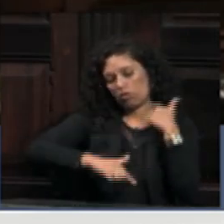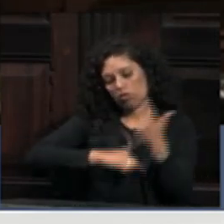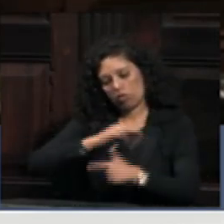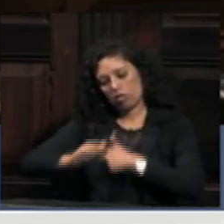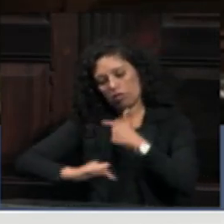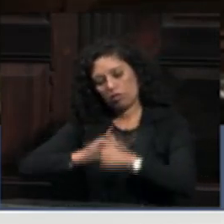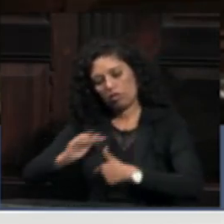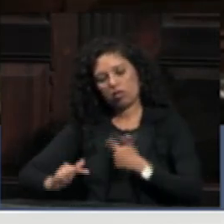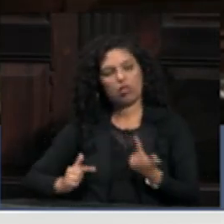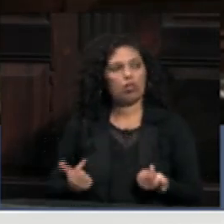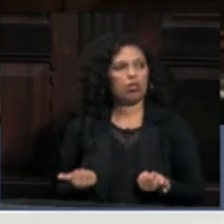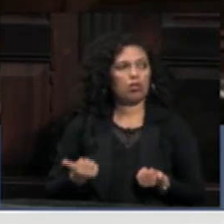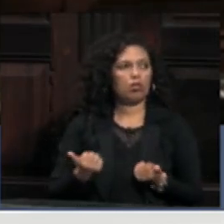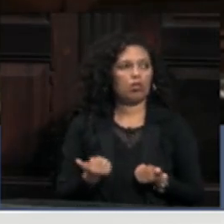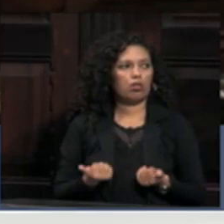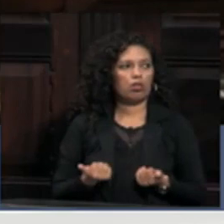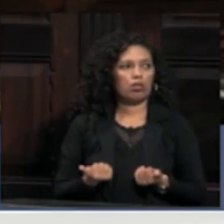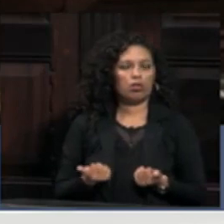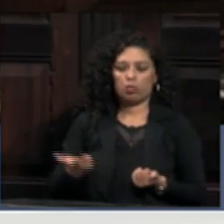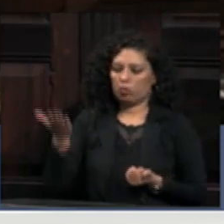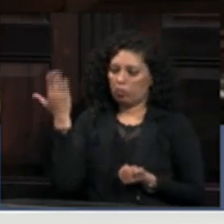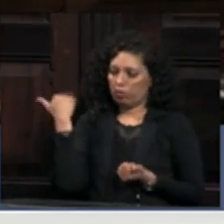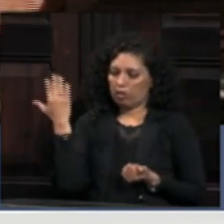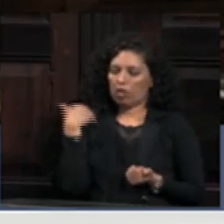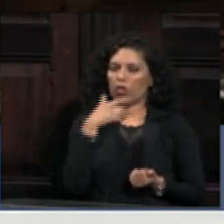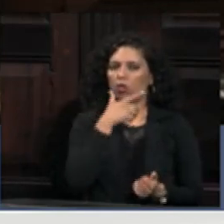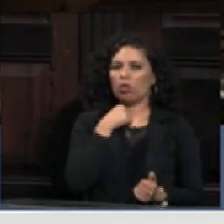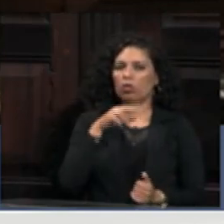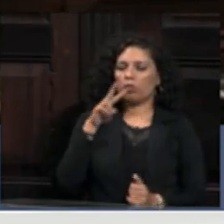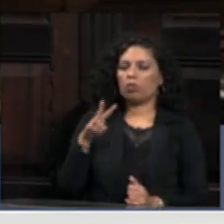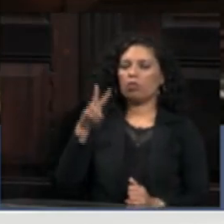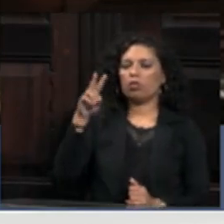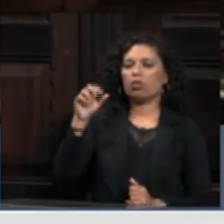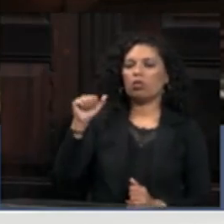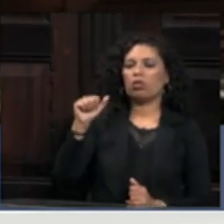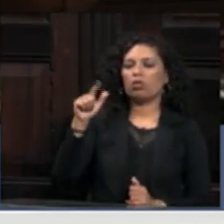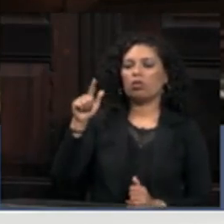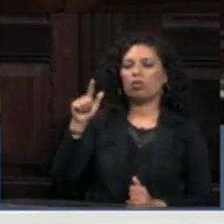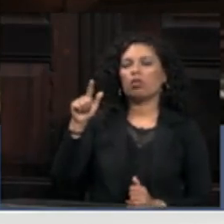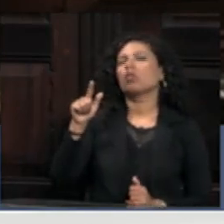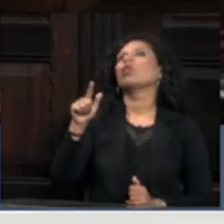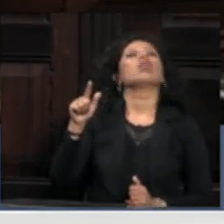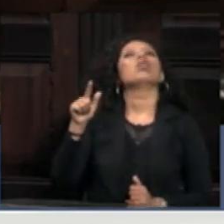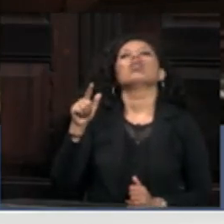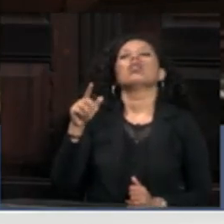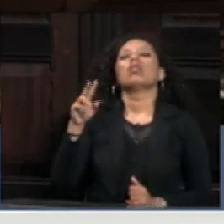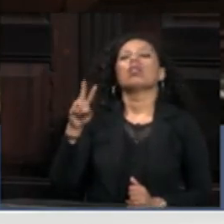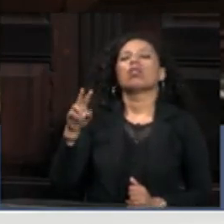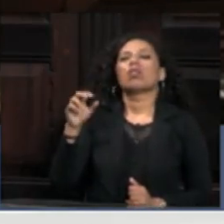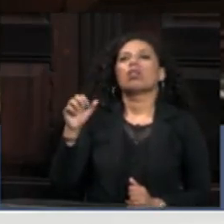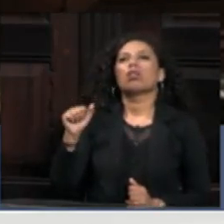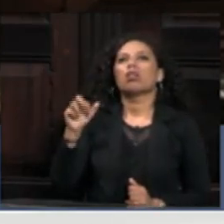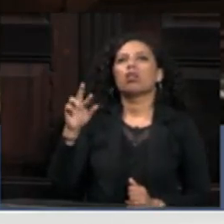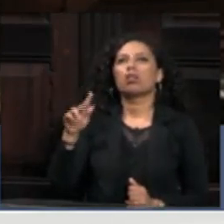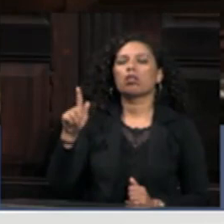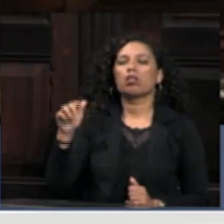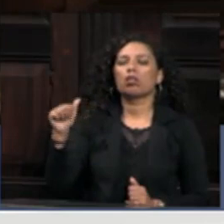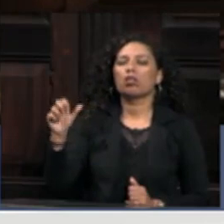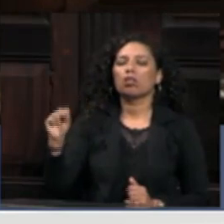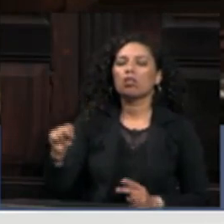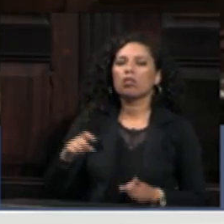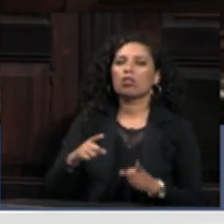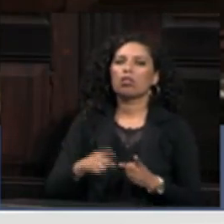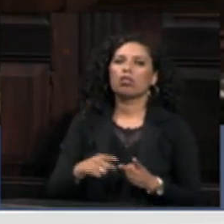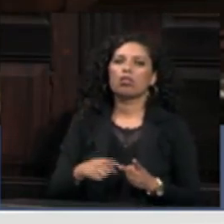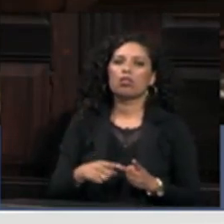A sequência Vargas, Jango e Brizola, em todos os seus documentos, o simbolismo do Ministério do